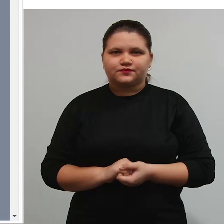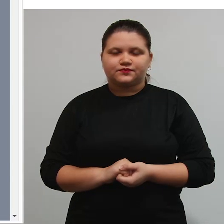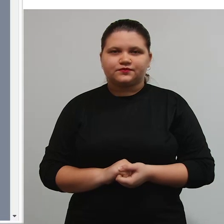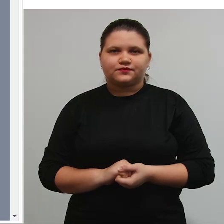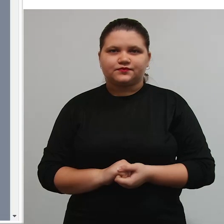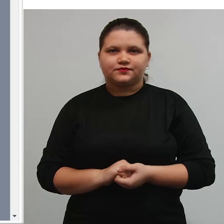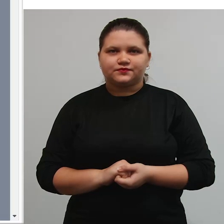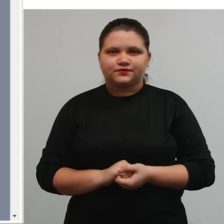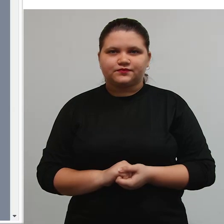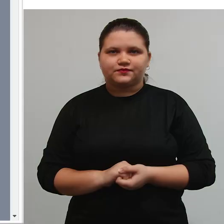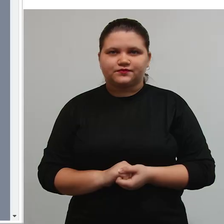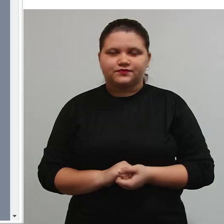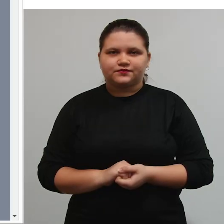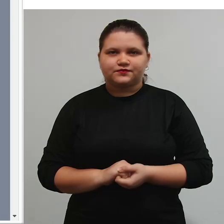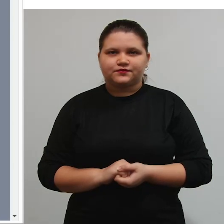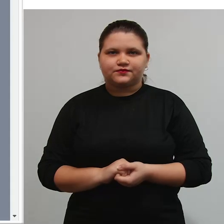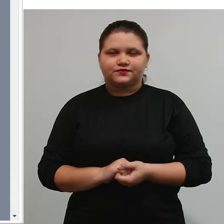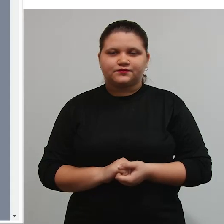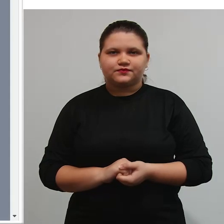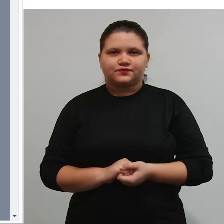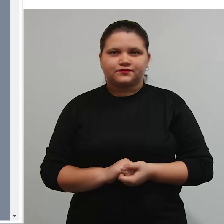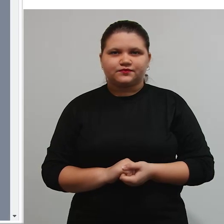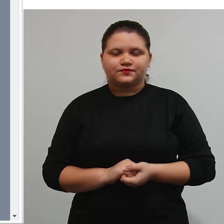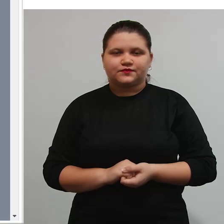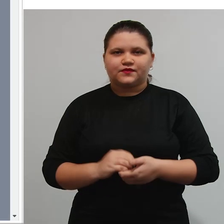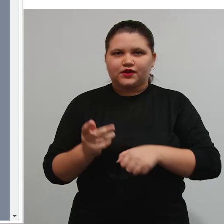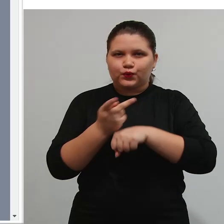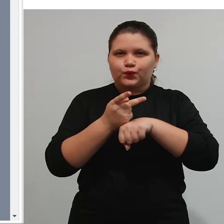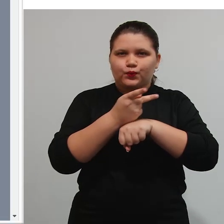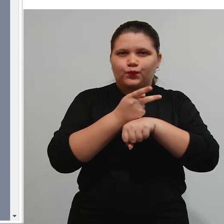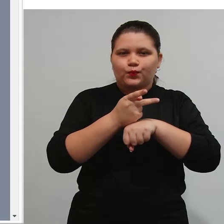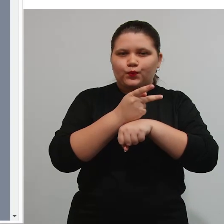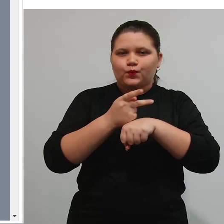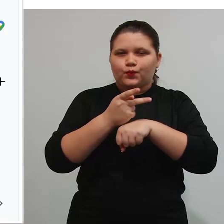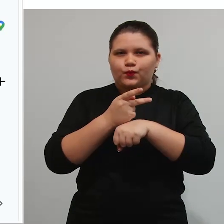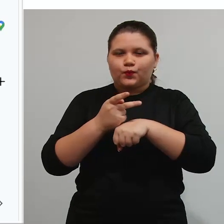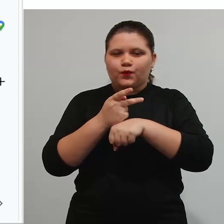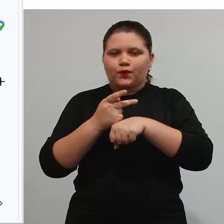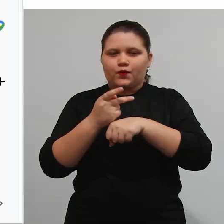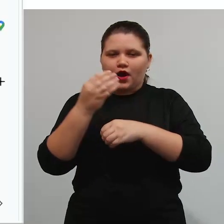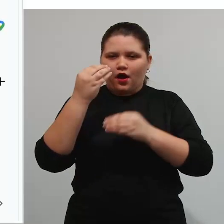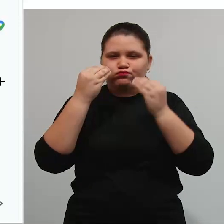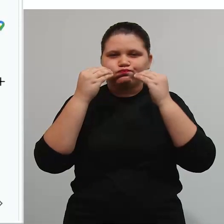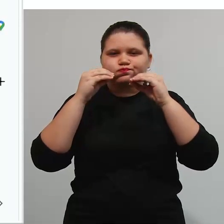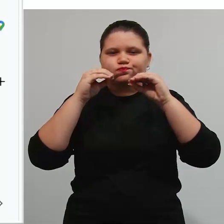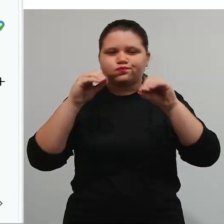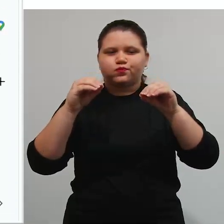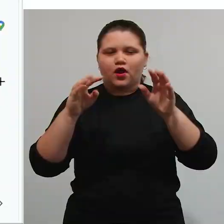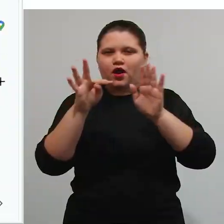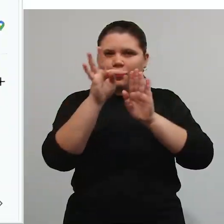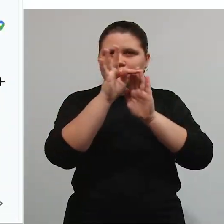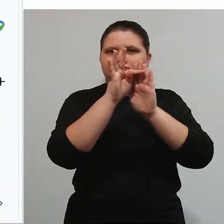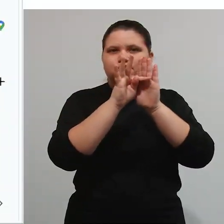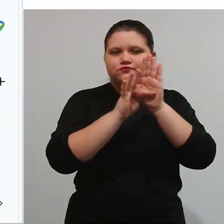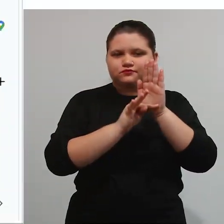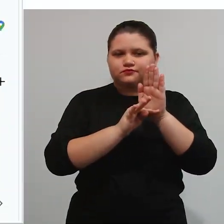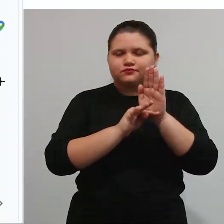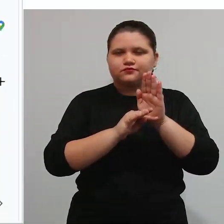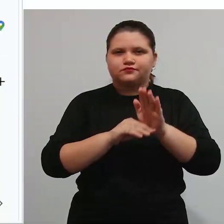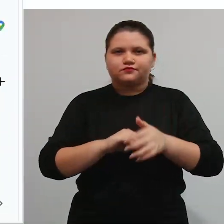eixo identidade e prática docente é a primeira vertente da jornada. Então, eu vou colocar o texto aqui, ó, vou redigir meu